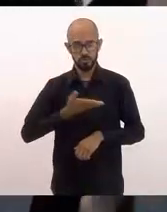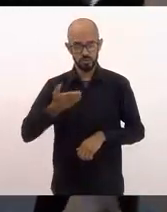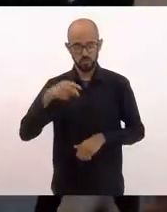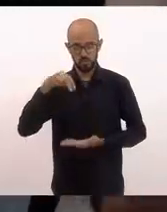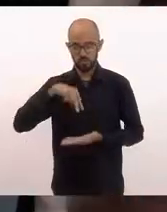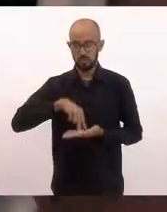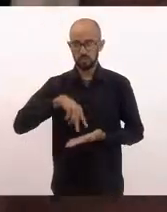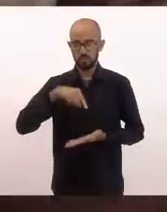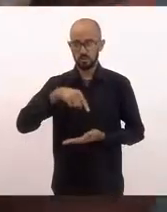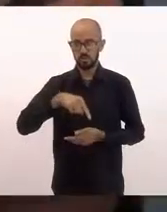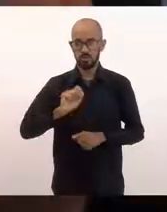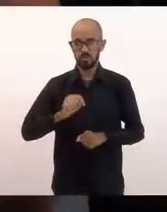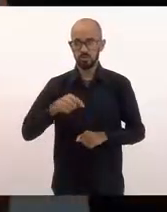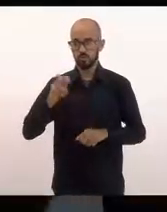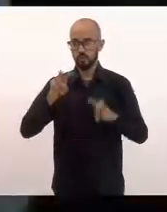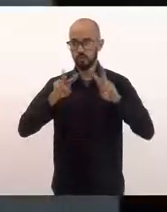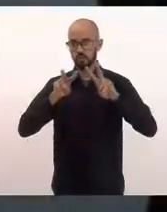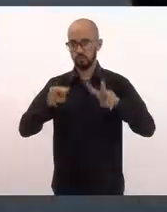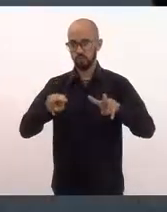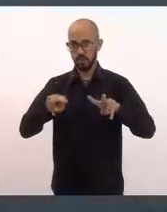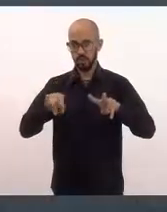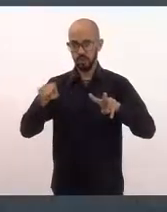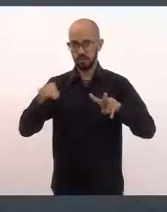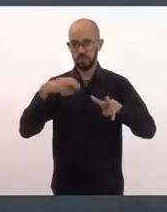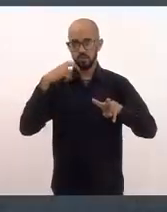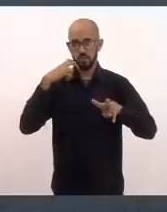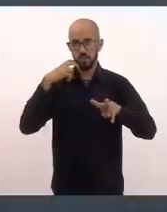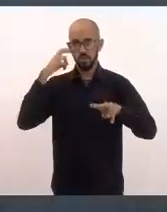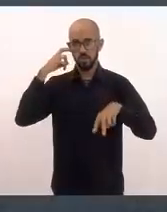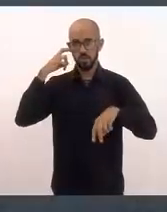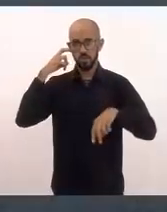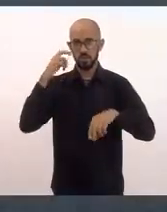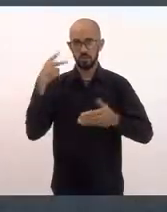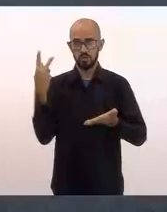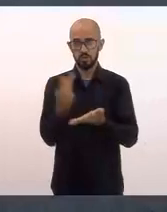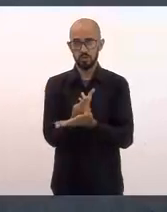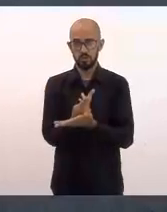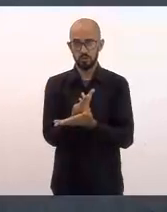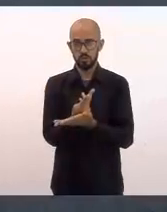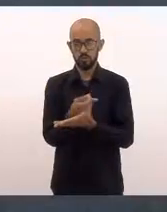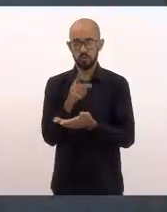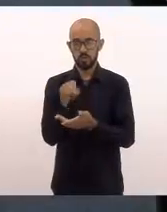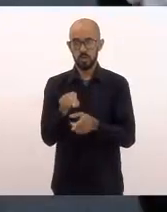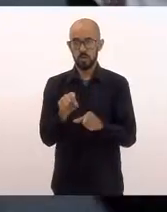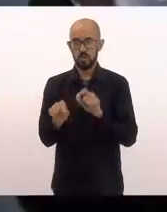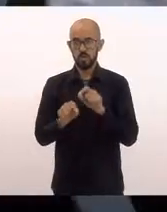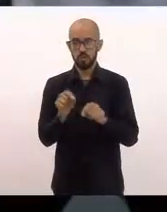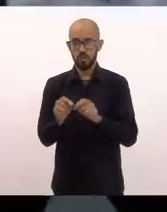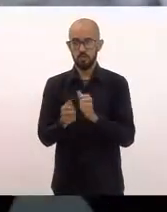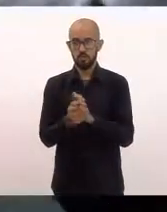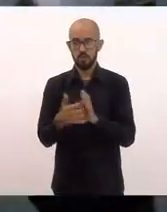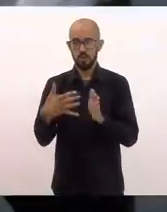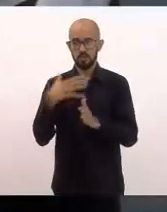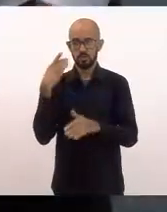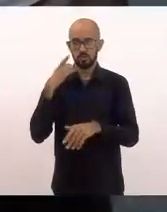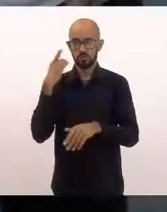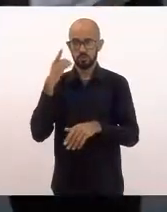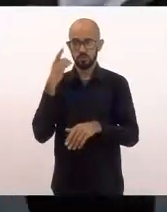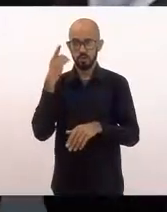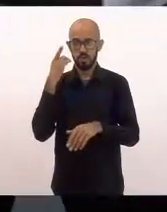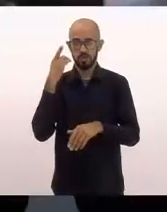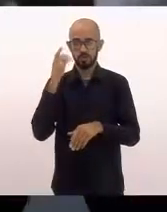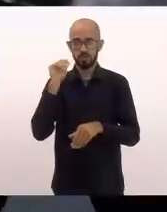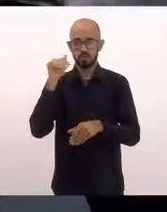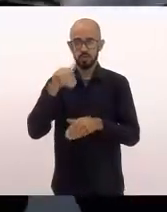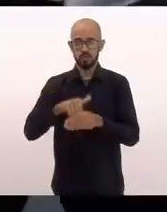aqui assistir a essa vergonha que foi muitos deputados aportarem aí em